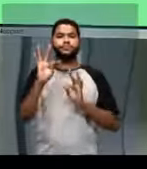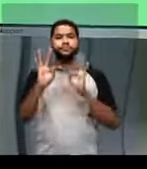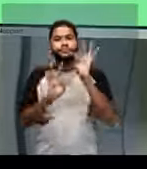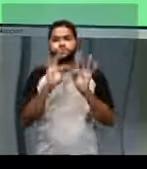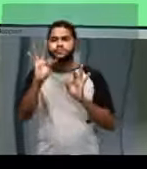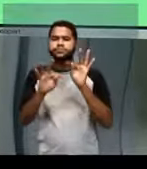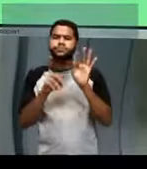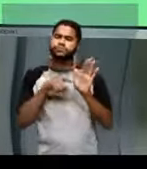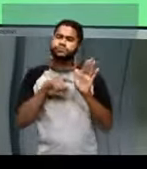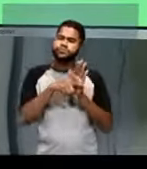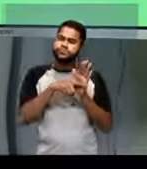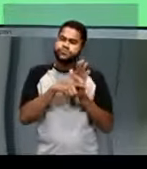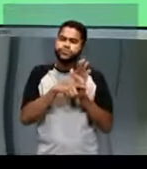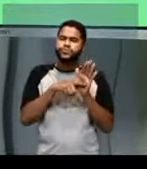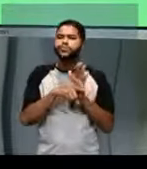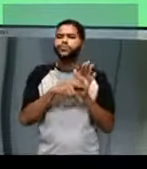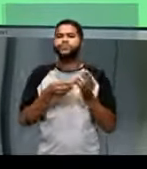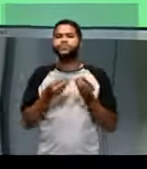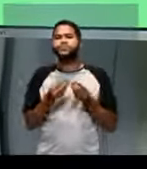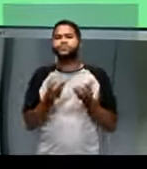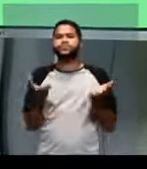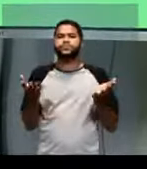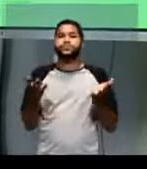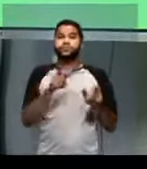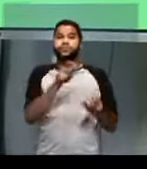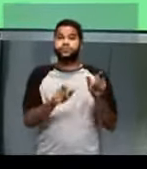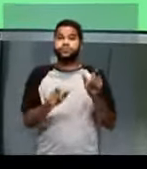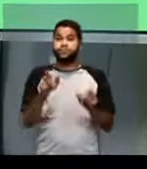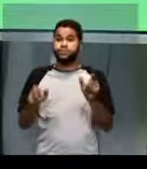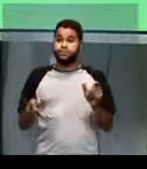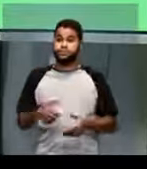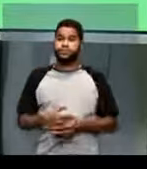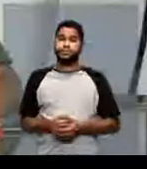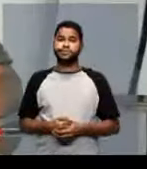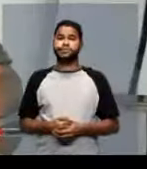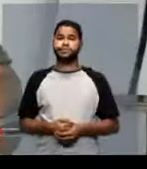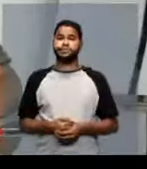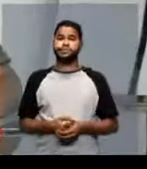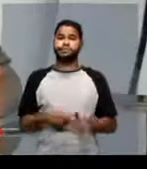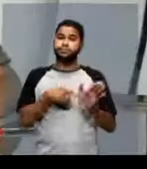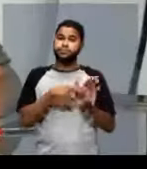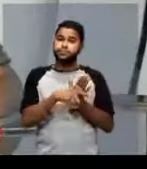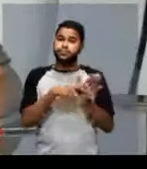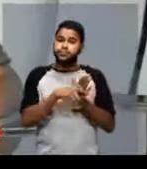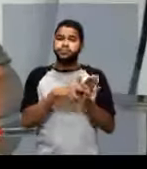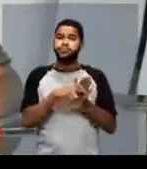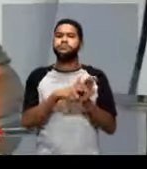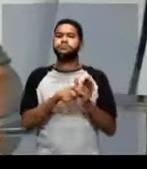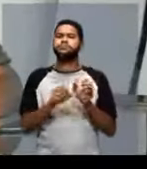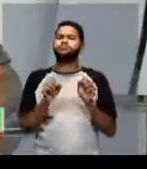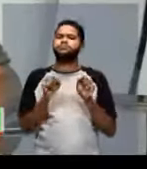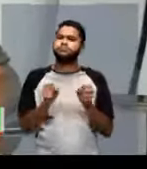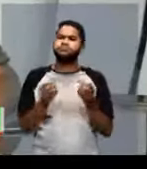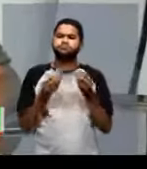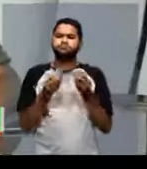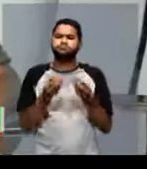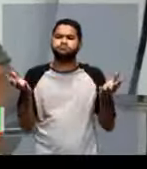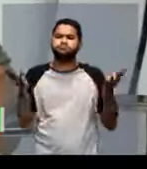as pesquisas científicas proporcionaram para as pessoas? Bom, as pesquisas científicas, elas podem